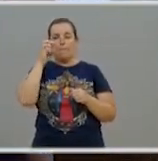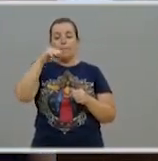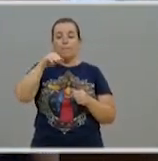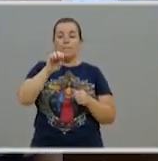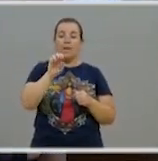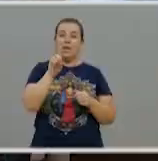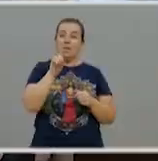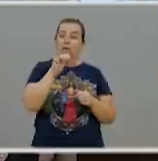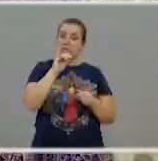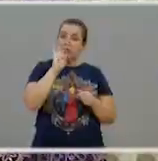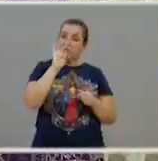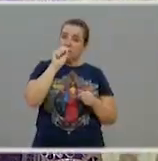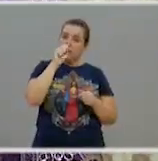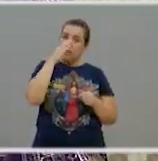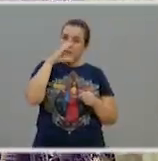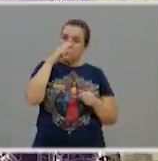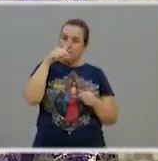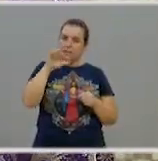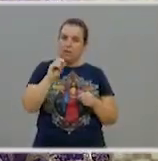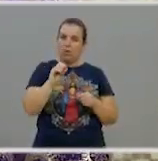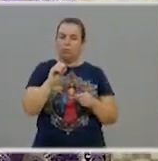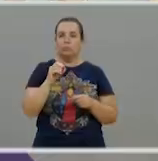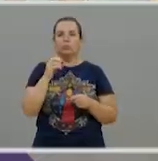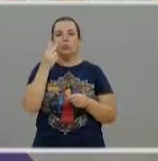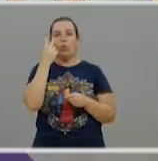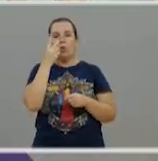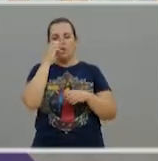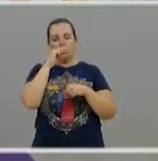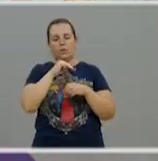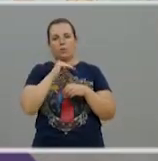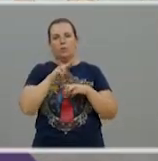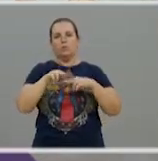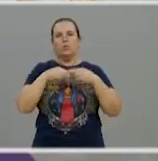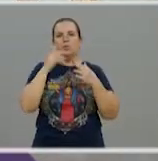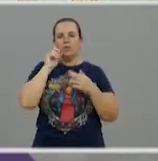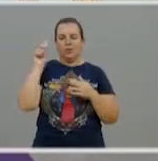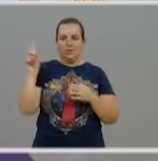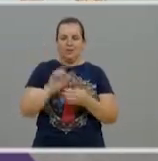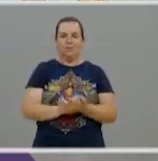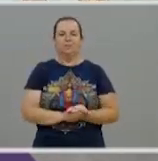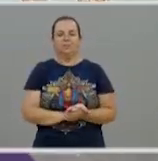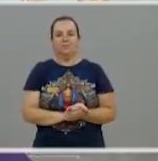fez refletir? Que a gente não tem tempo de meditação.